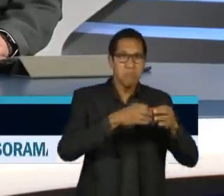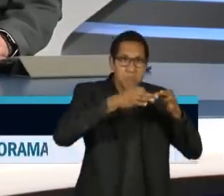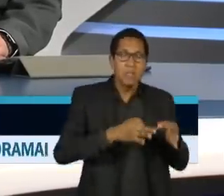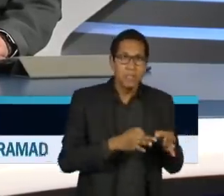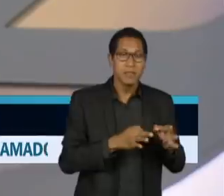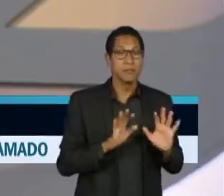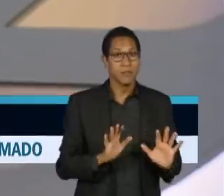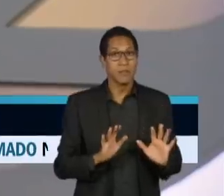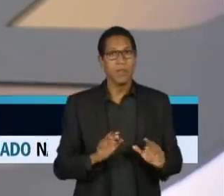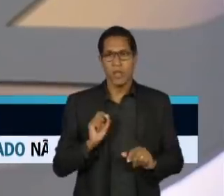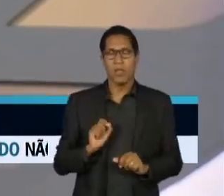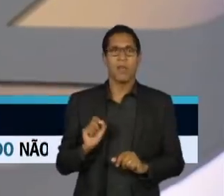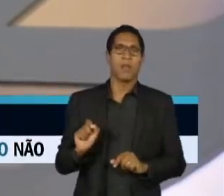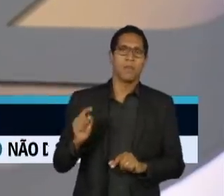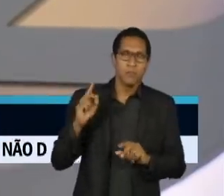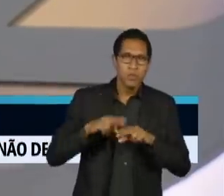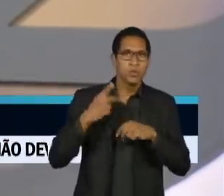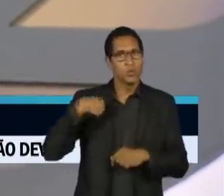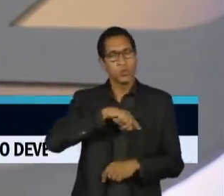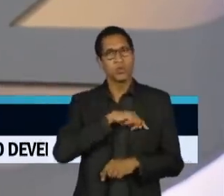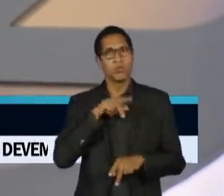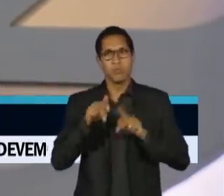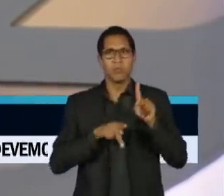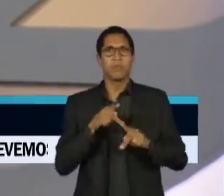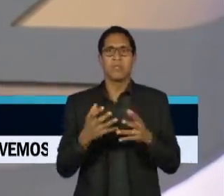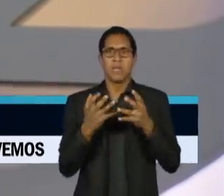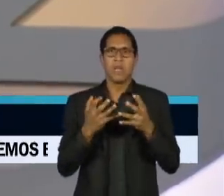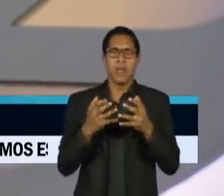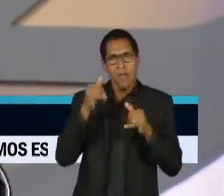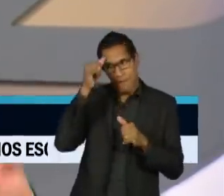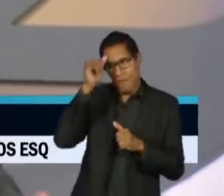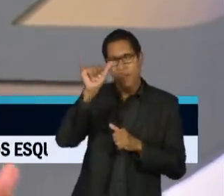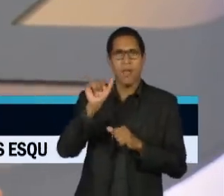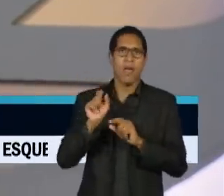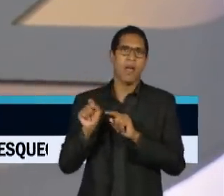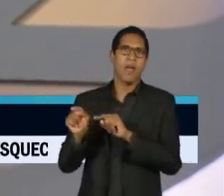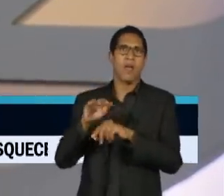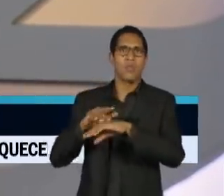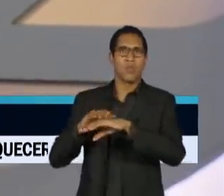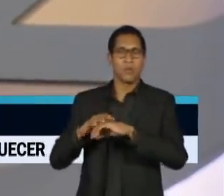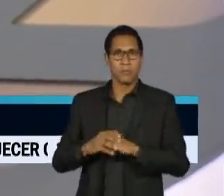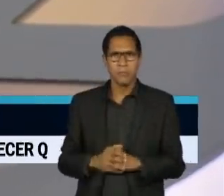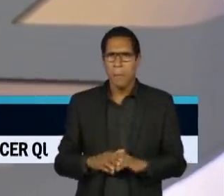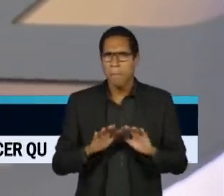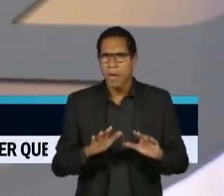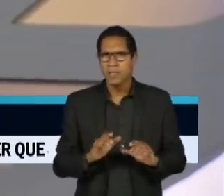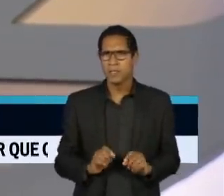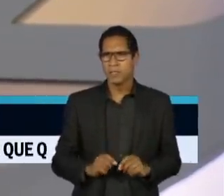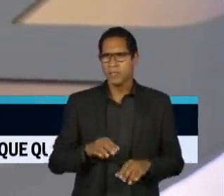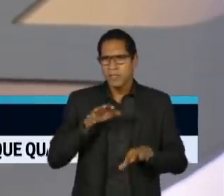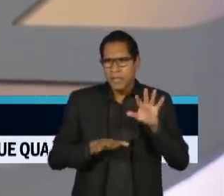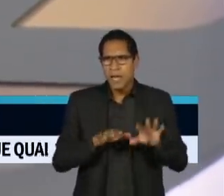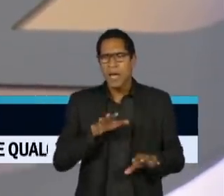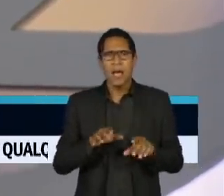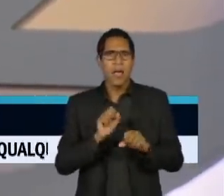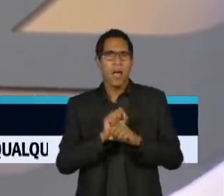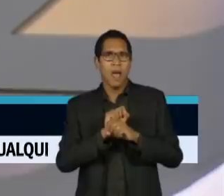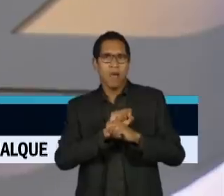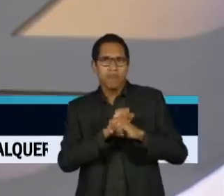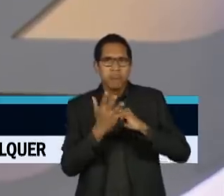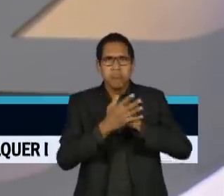enfrentando a pandemia. A minha grande questão nesse momento é se a sociedade está preparada para enfrentar uma nova onda e uma nova variante.